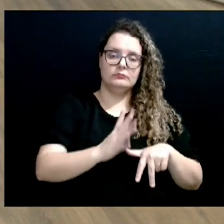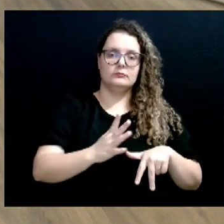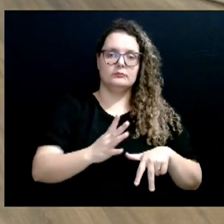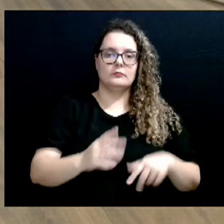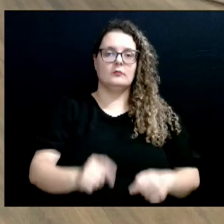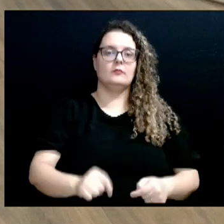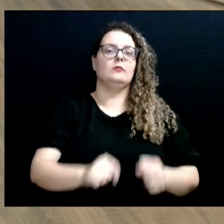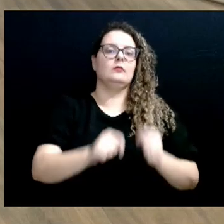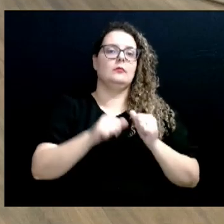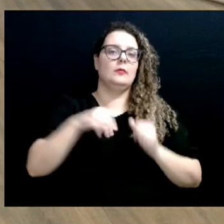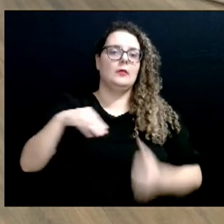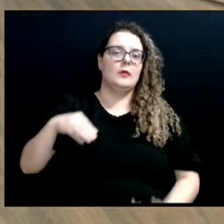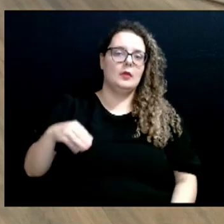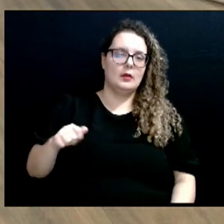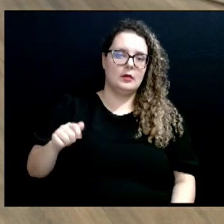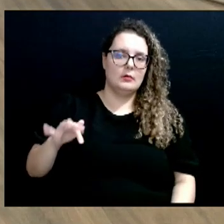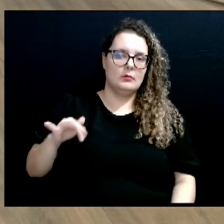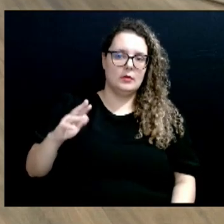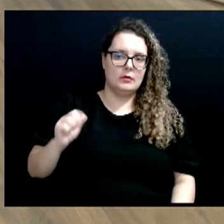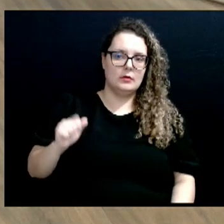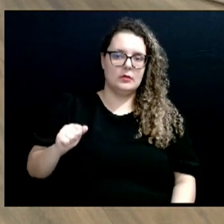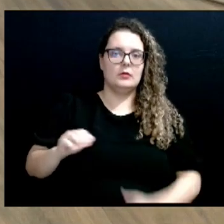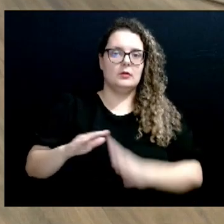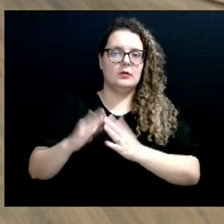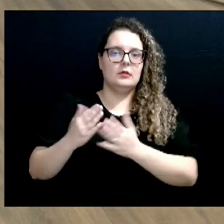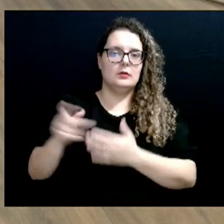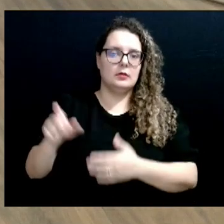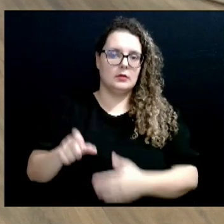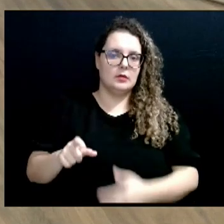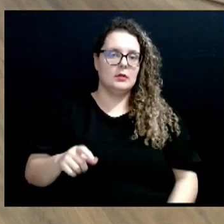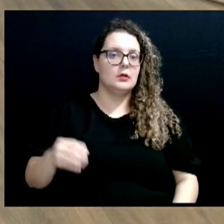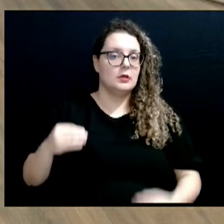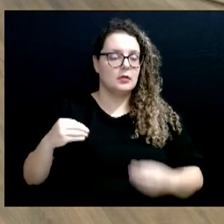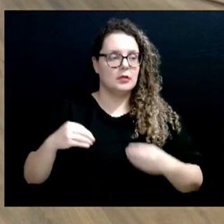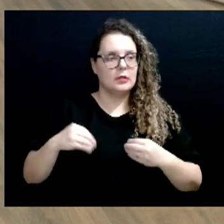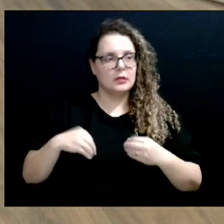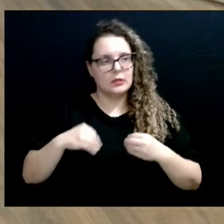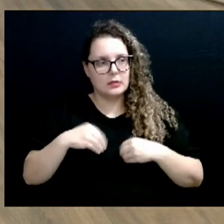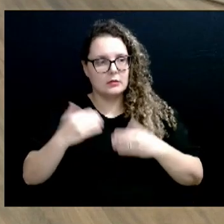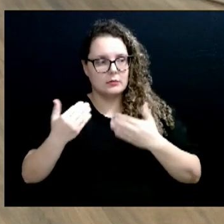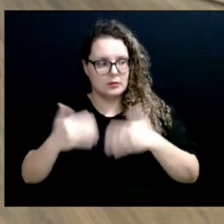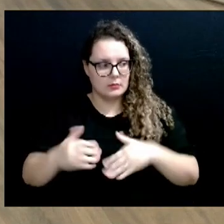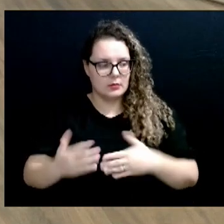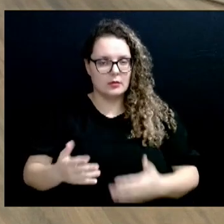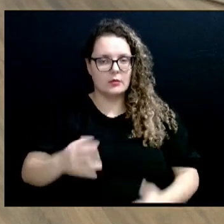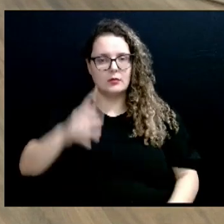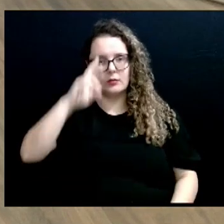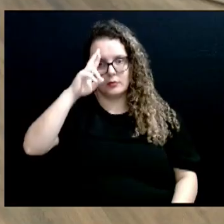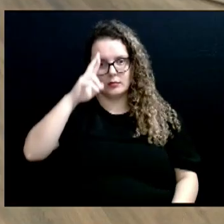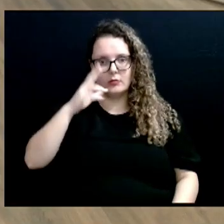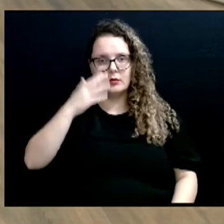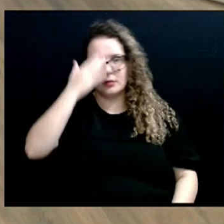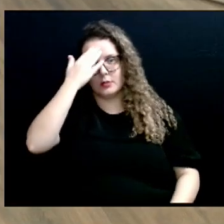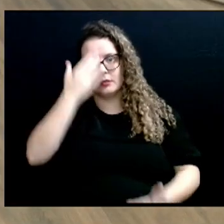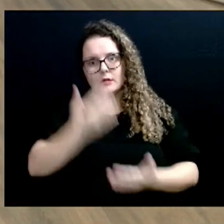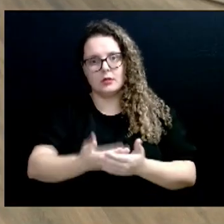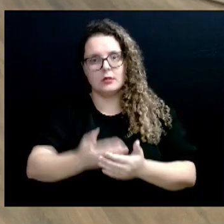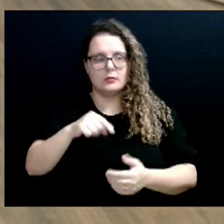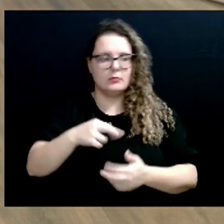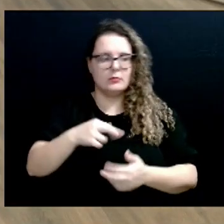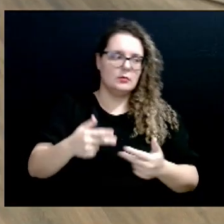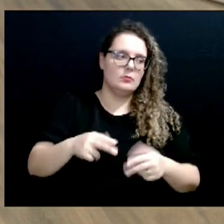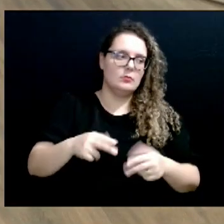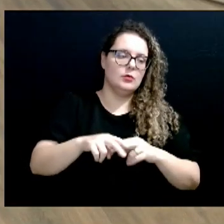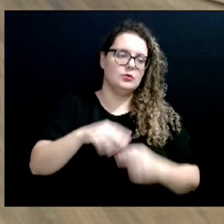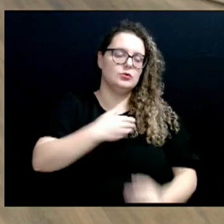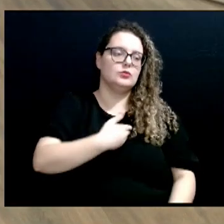máfias em autoescolas e exames. O senhor acredita que esse também seja um ponto e por isso o governo está tomando